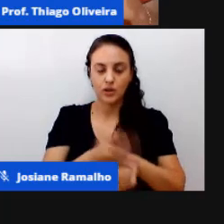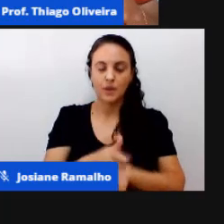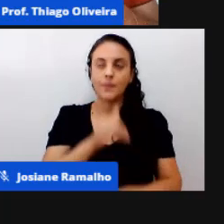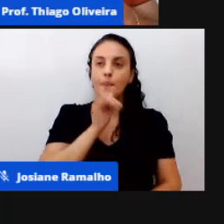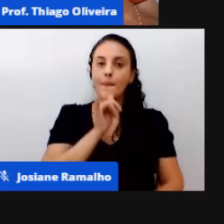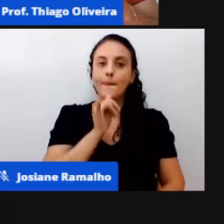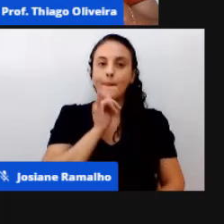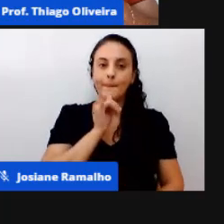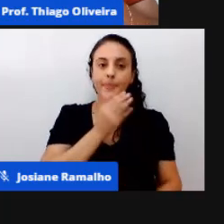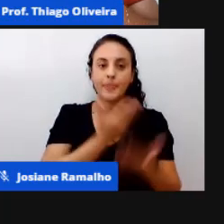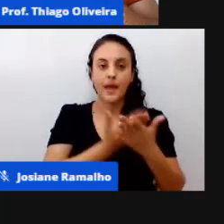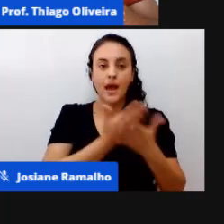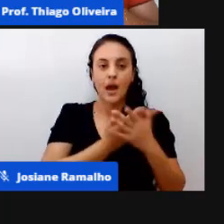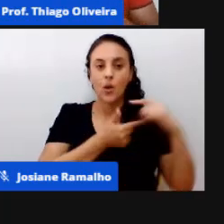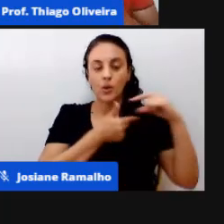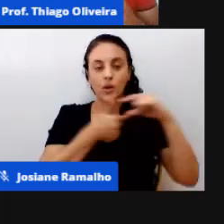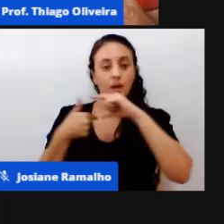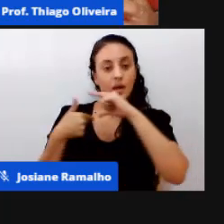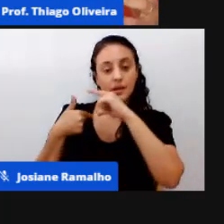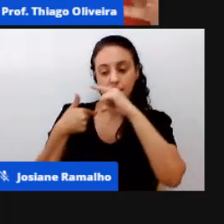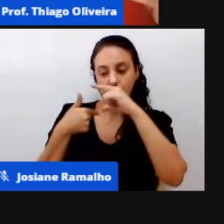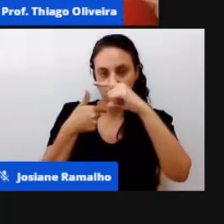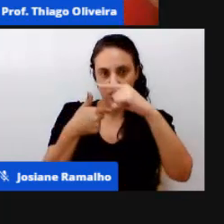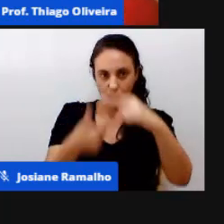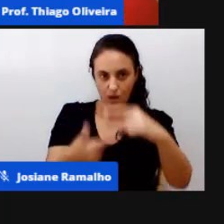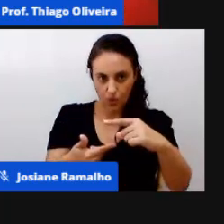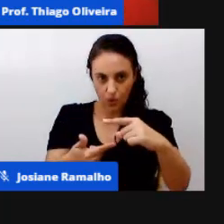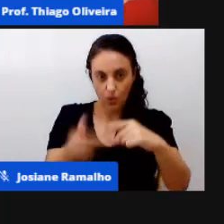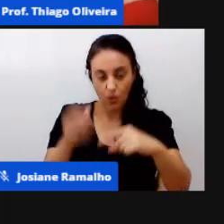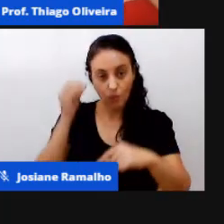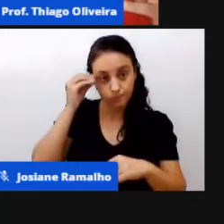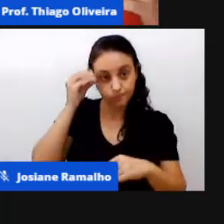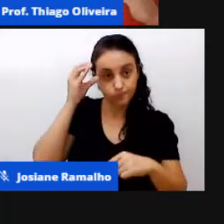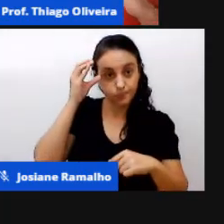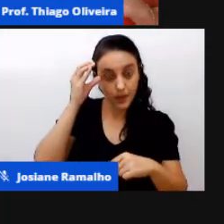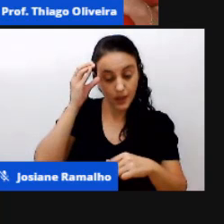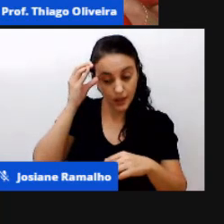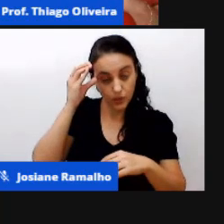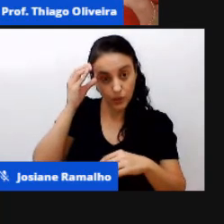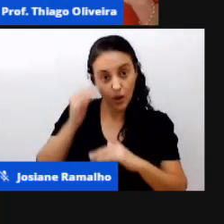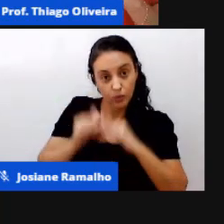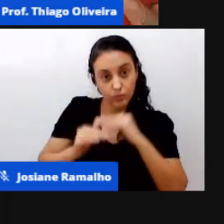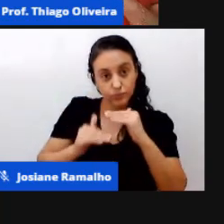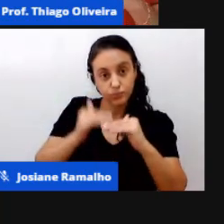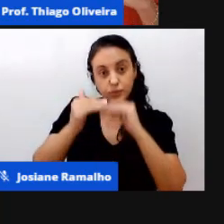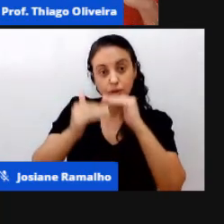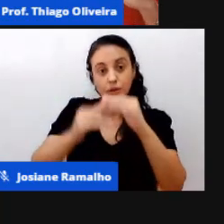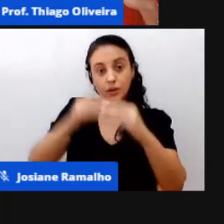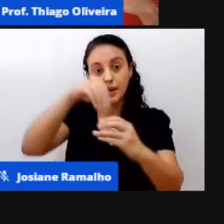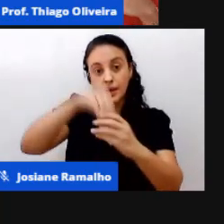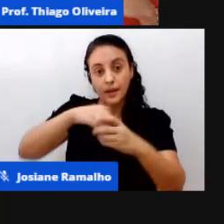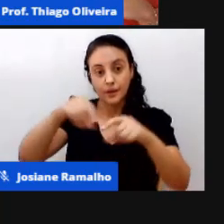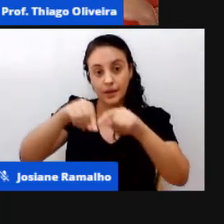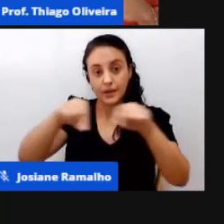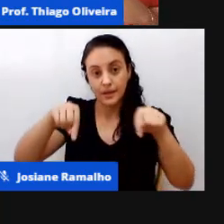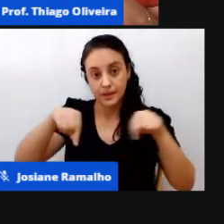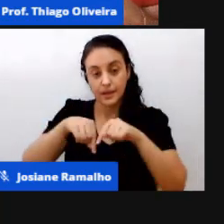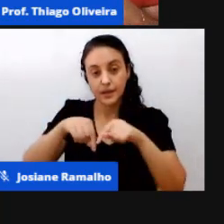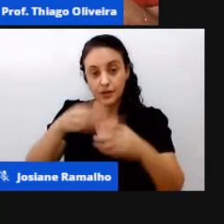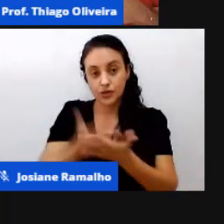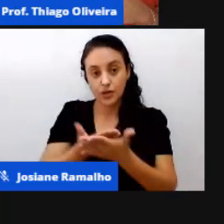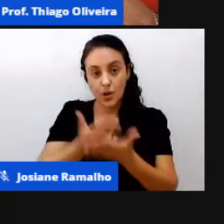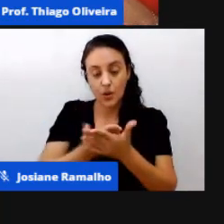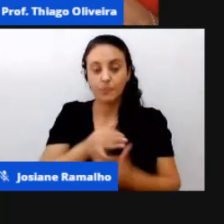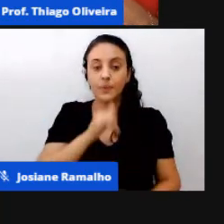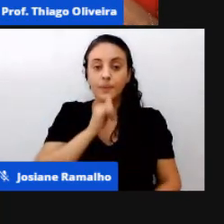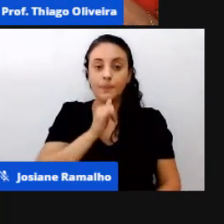tradicional? O conhecimento ele é construído na sala de aula, o conhecimento básico, elementar, ele é construído dentro da sala de aula. Por